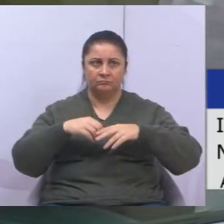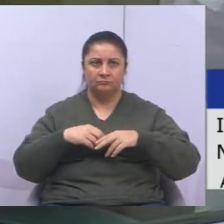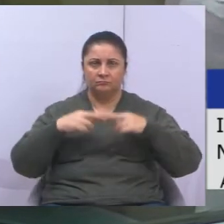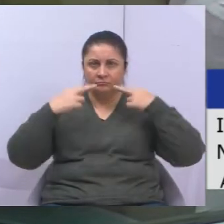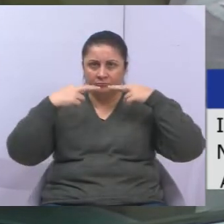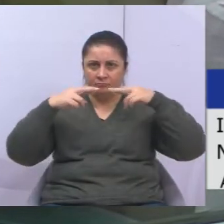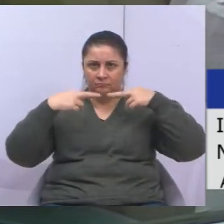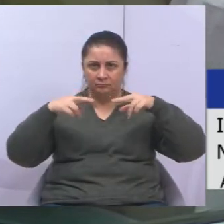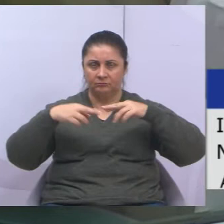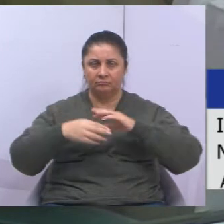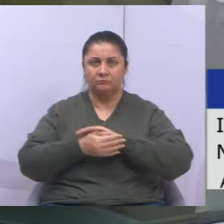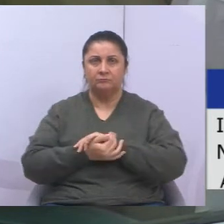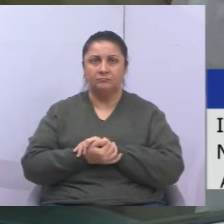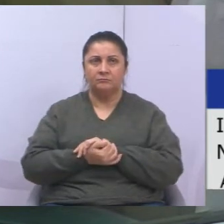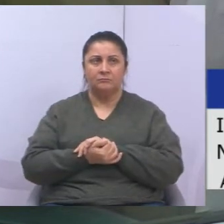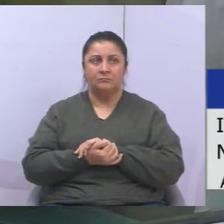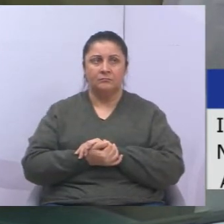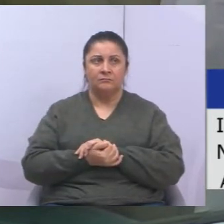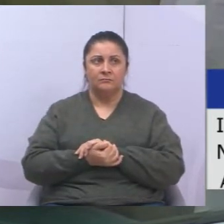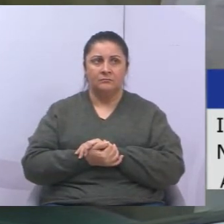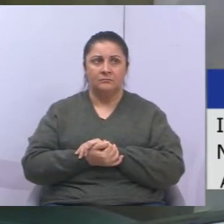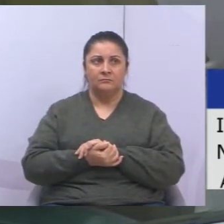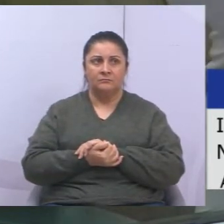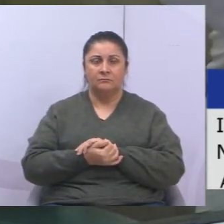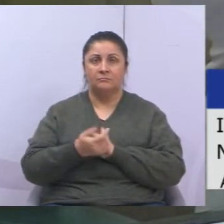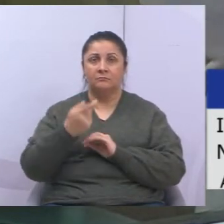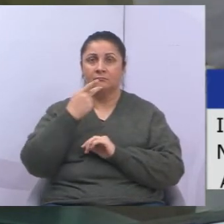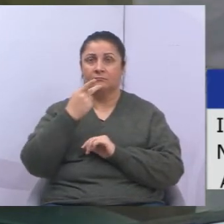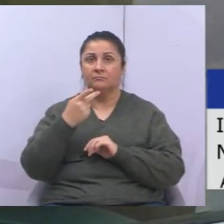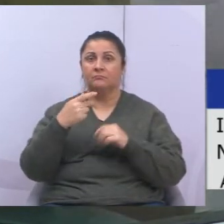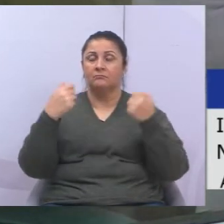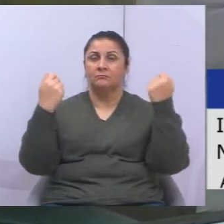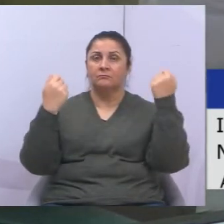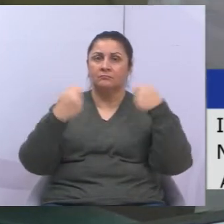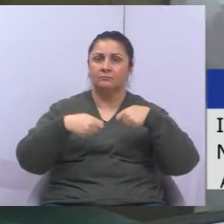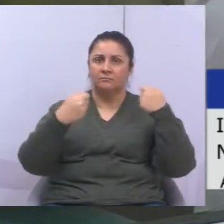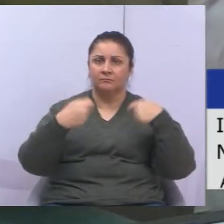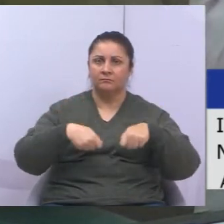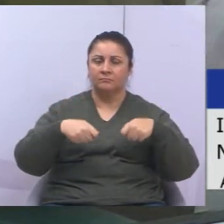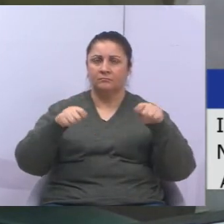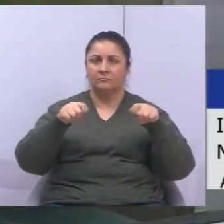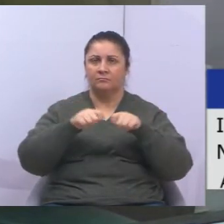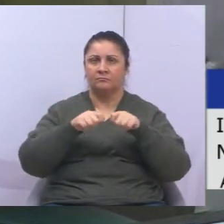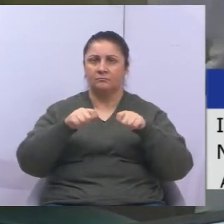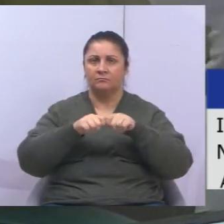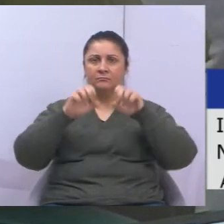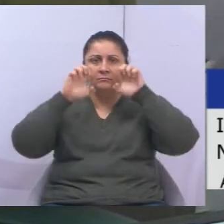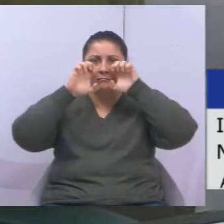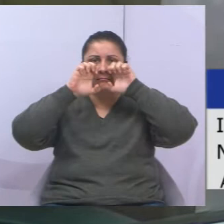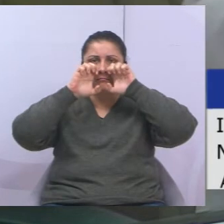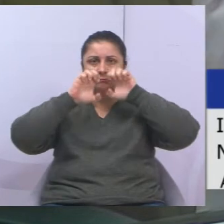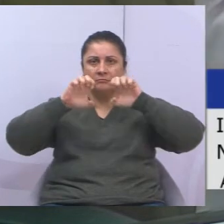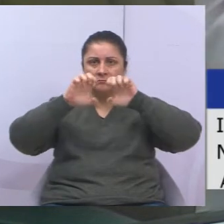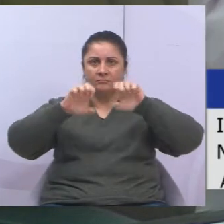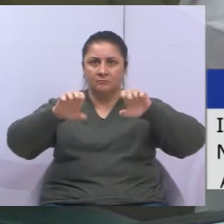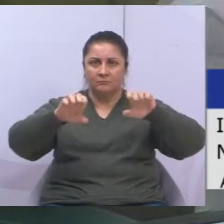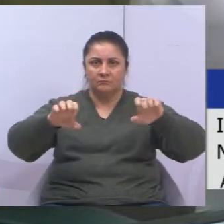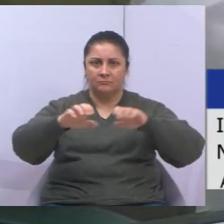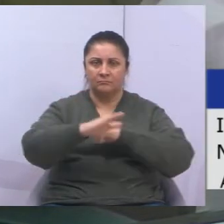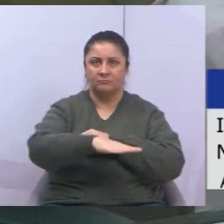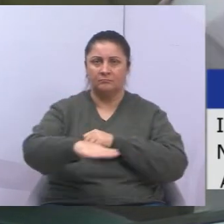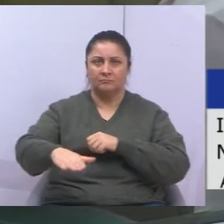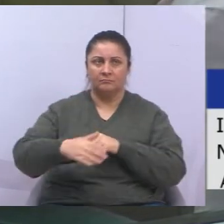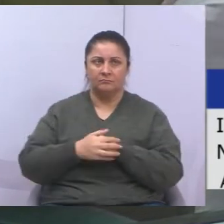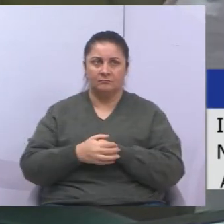de um munícipe dizendo que deveria fazer era evangelização para as crianças,